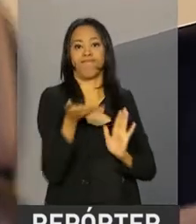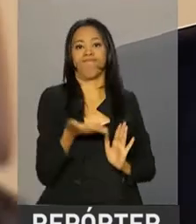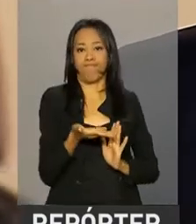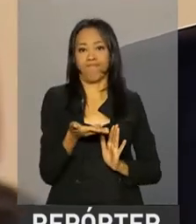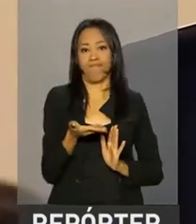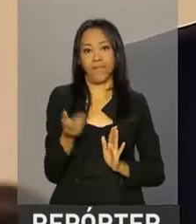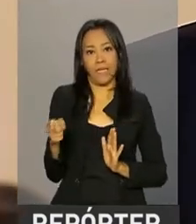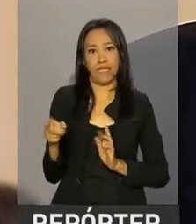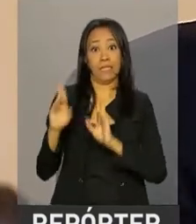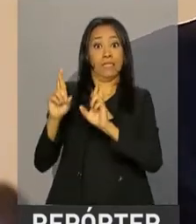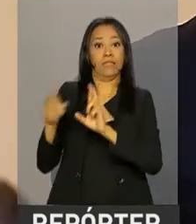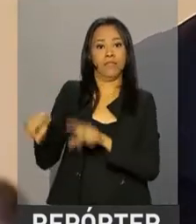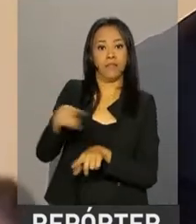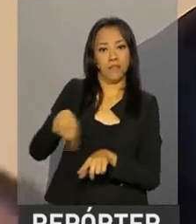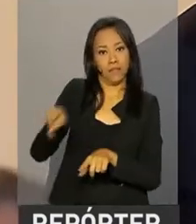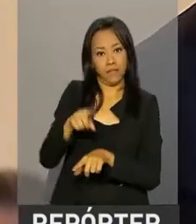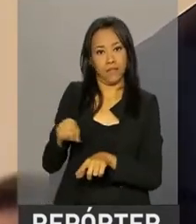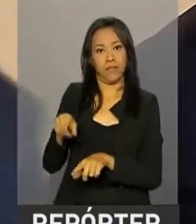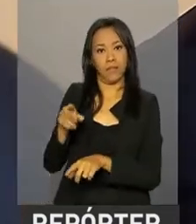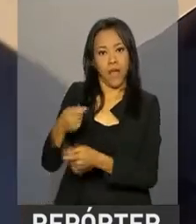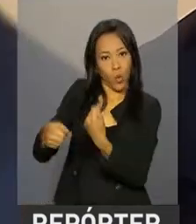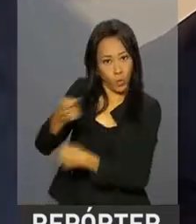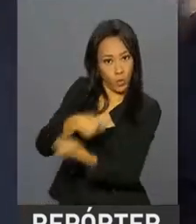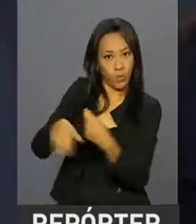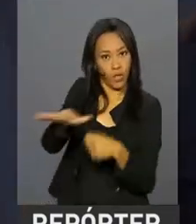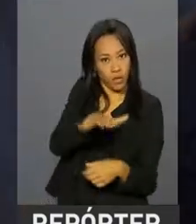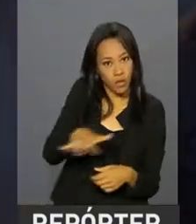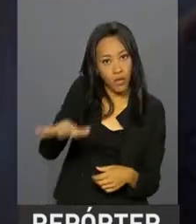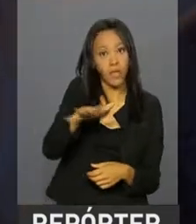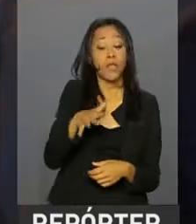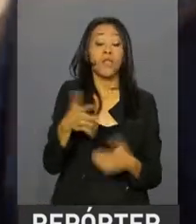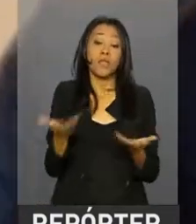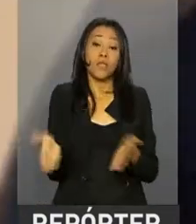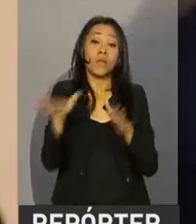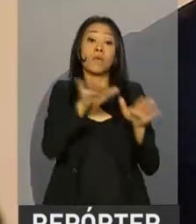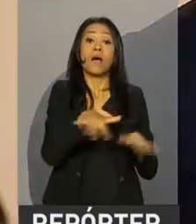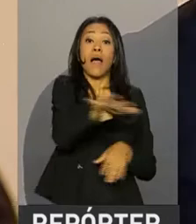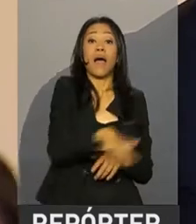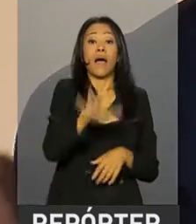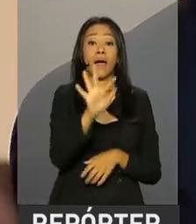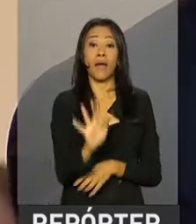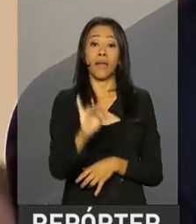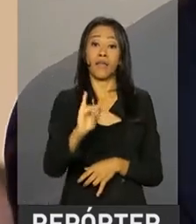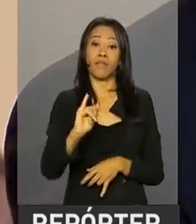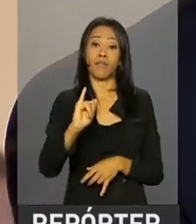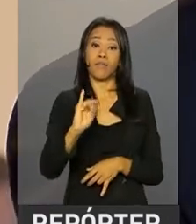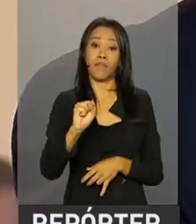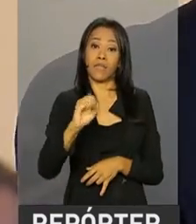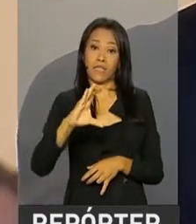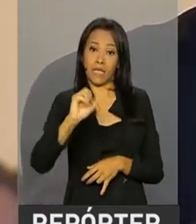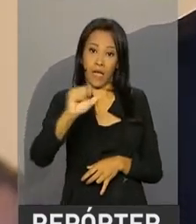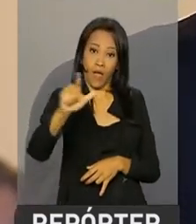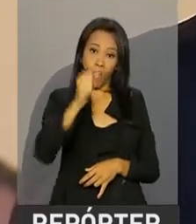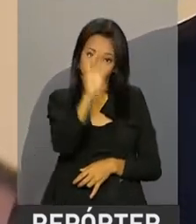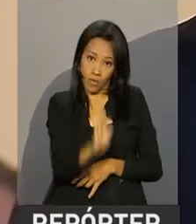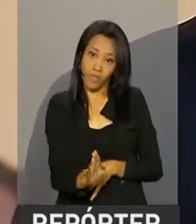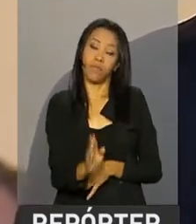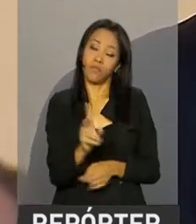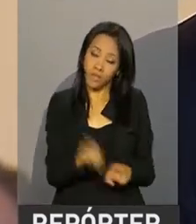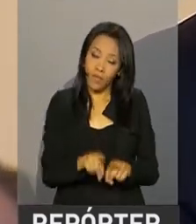que portanto a situação fiscal do brasil vai estar sob